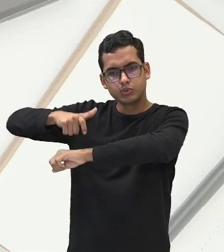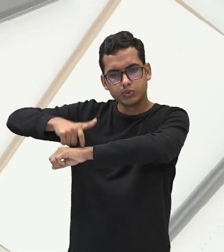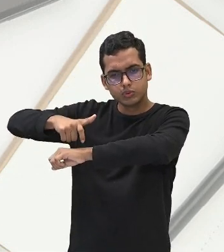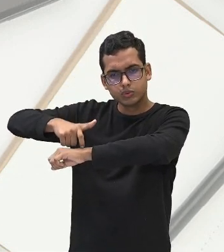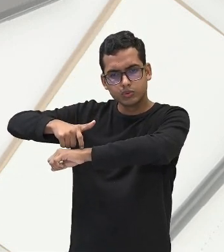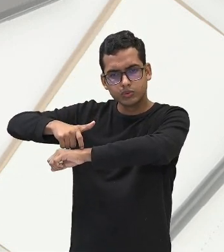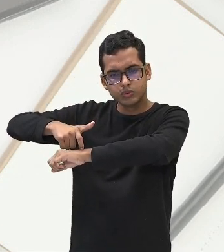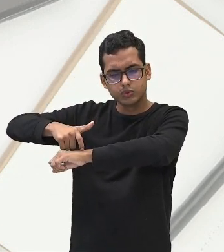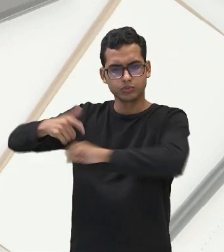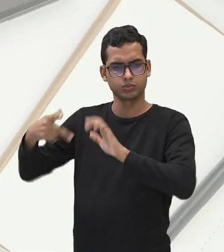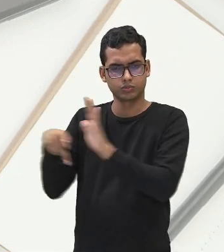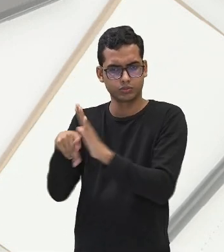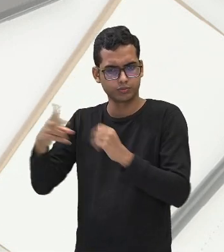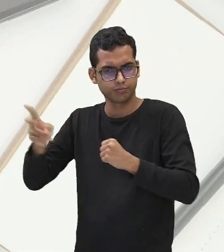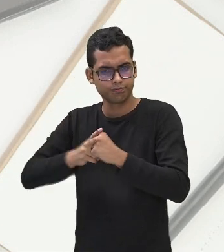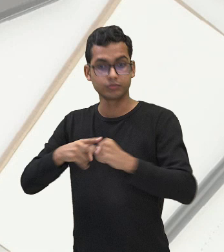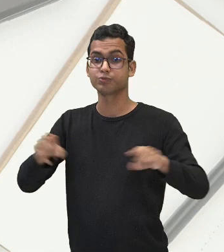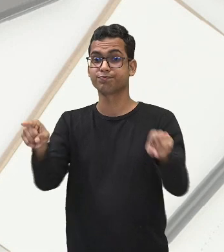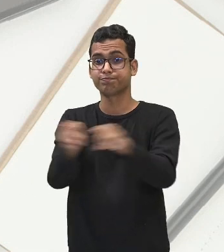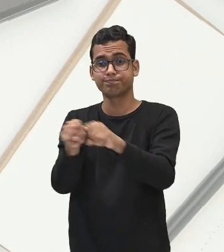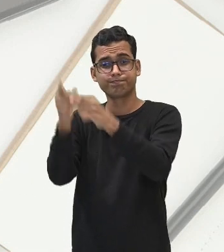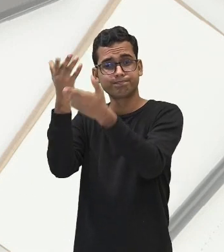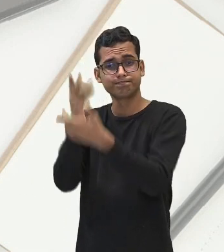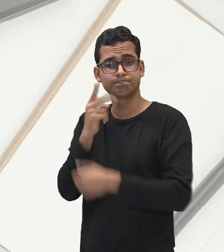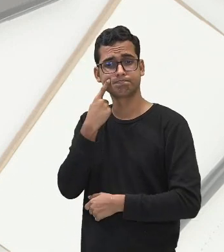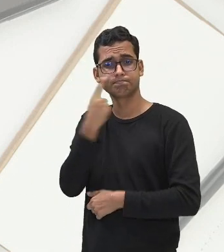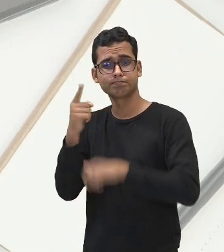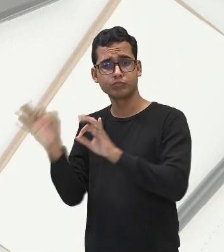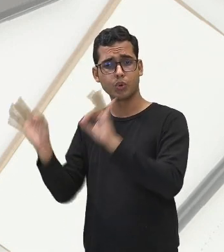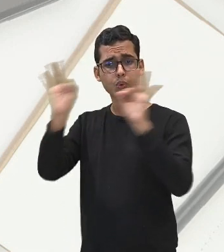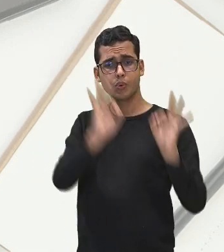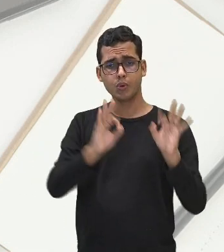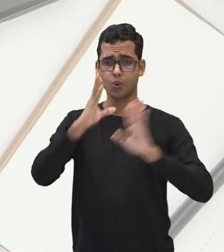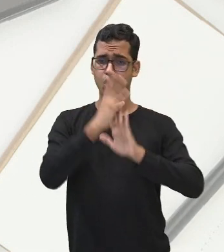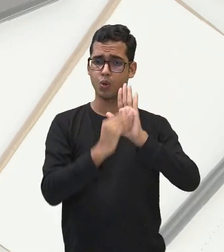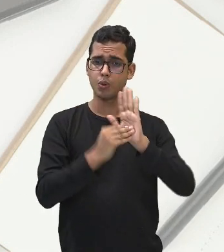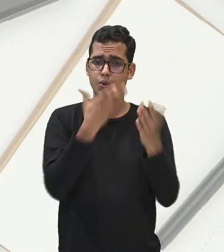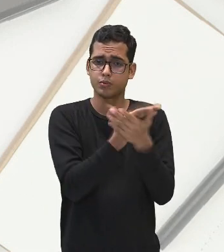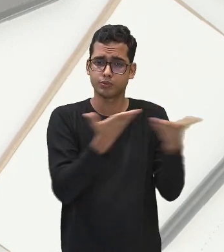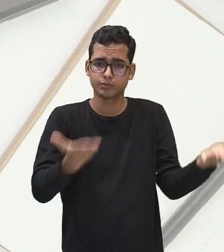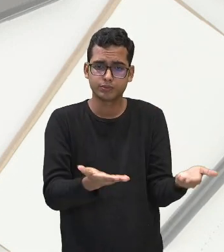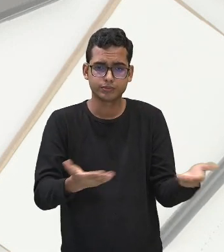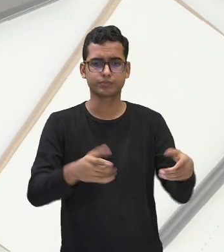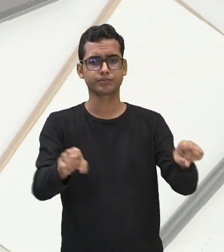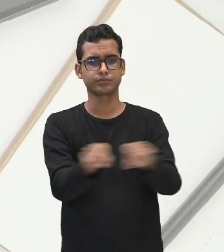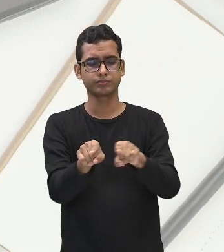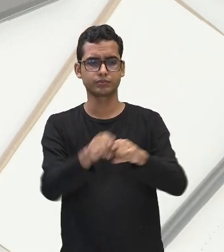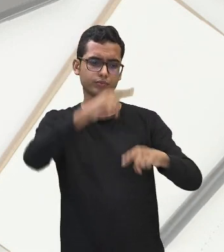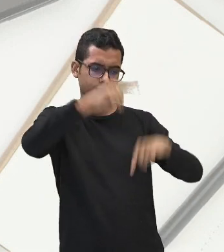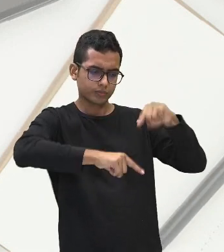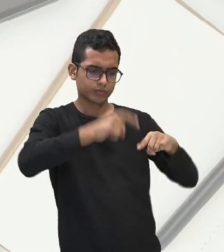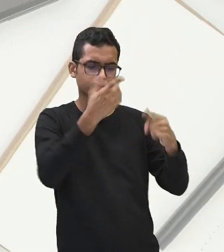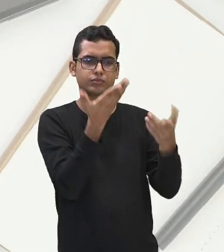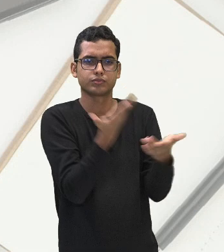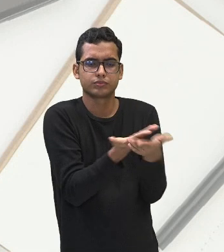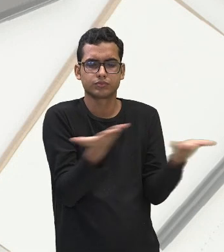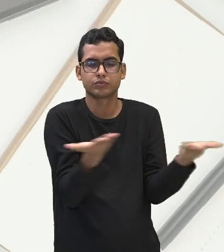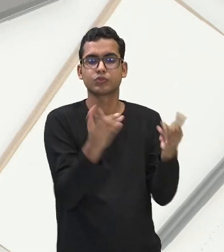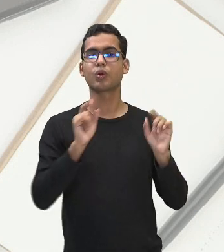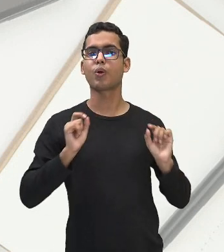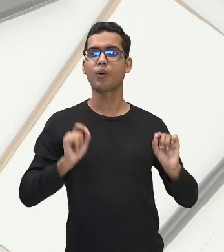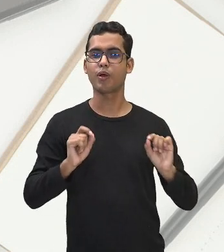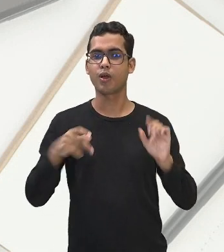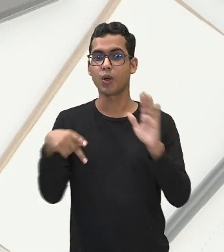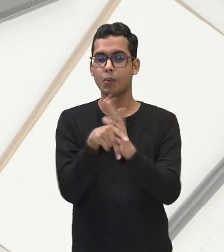tempo de um verbo, vimos que o nosso conteúdo, né, o nosso objeto de estudo nessa aula é o presente.